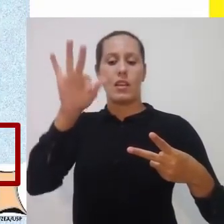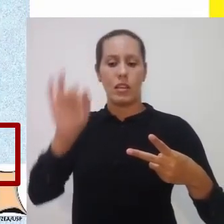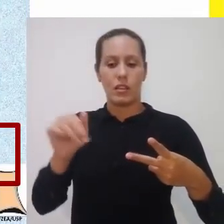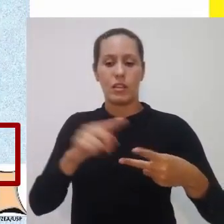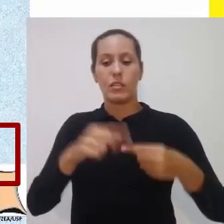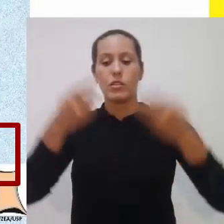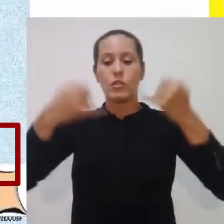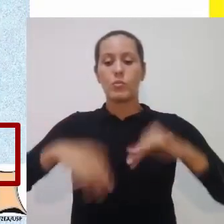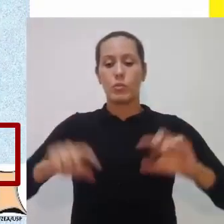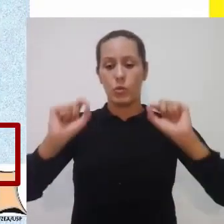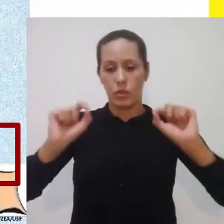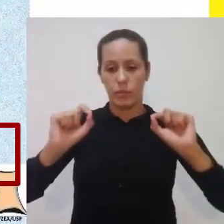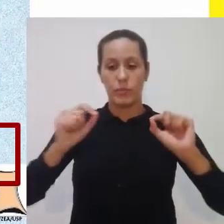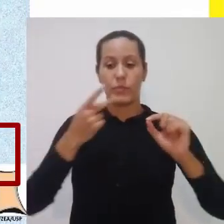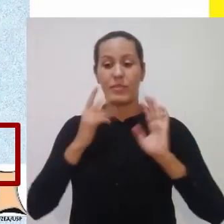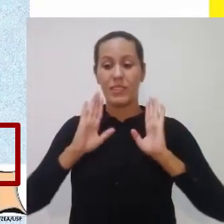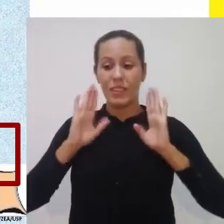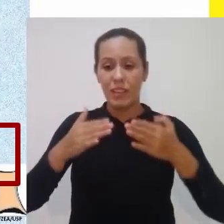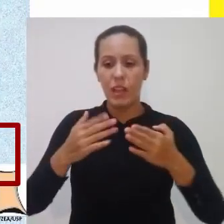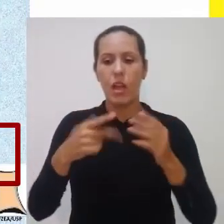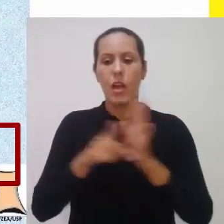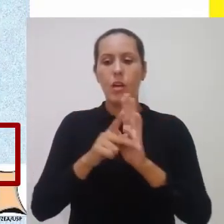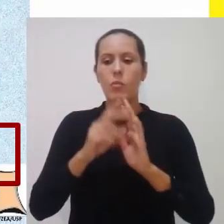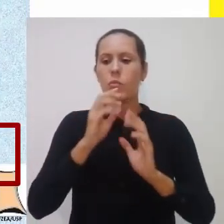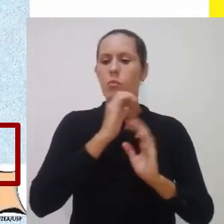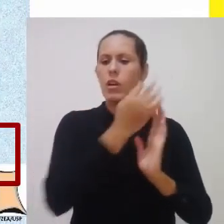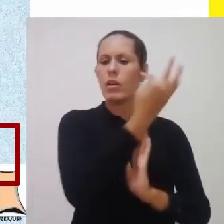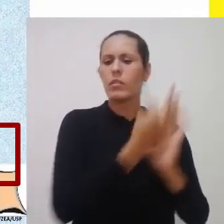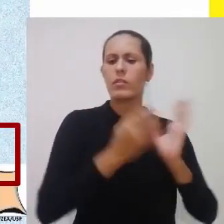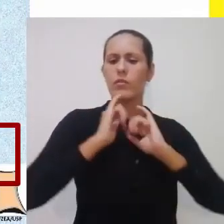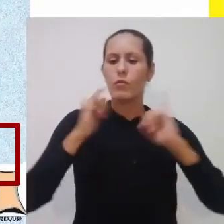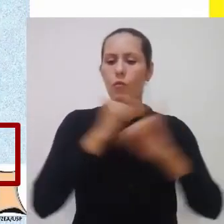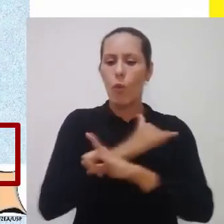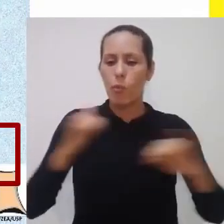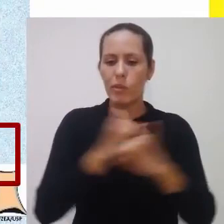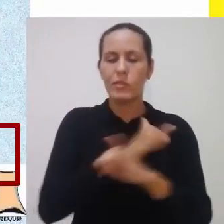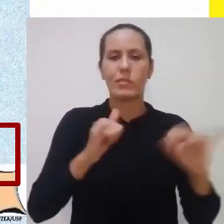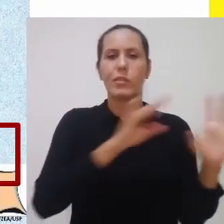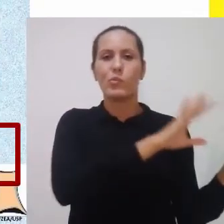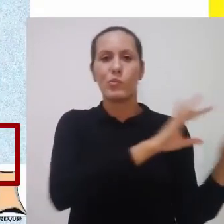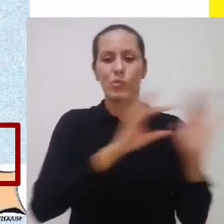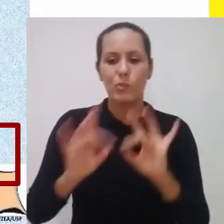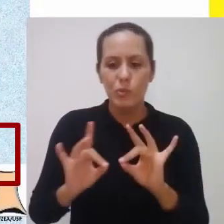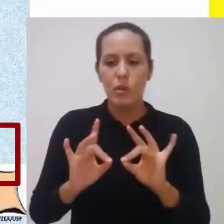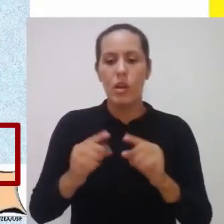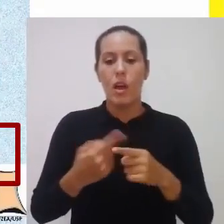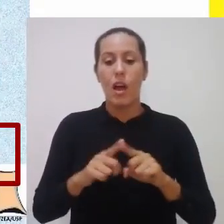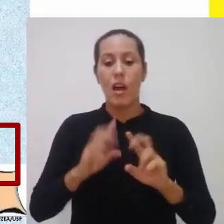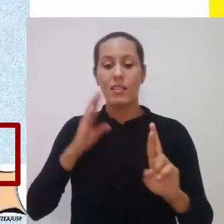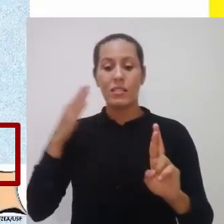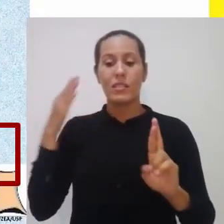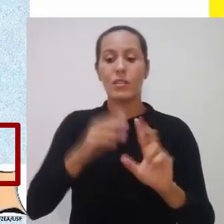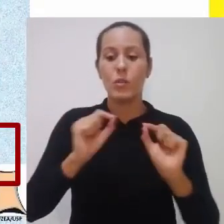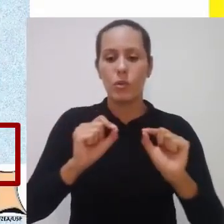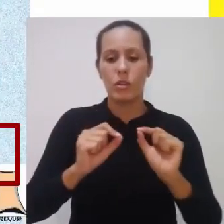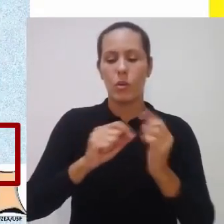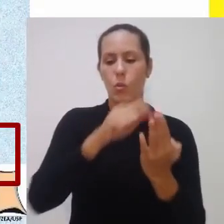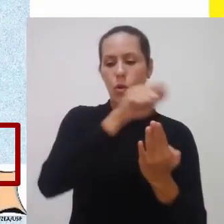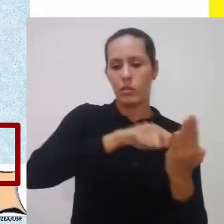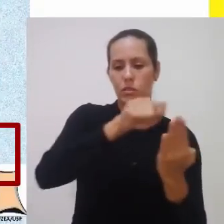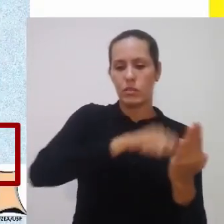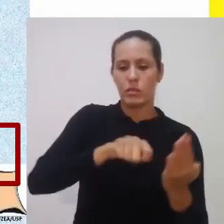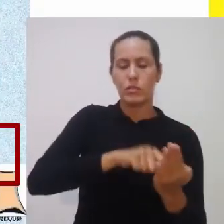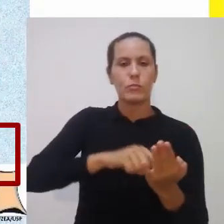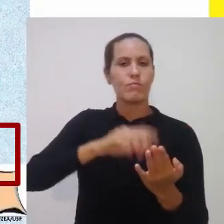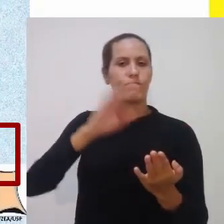texto de informação extraída de outra fonte, a citação direta é considerada como uma transcrição. O que é isso?